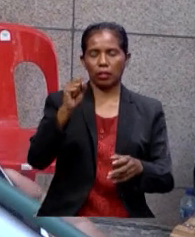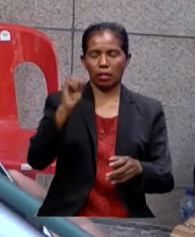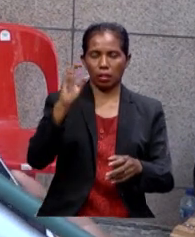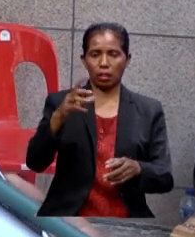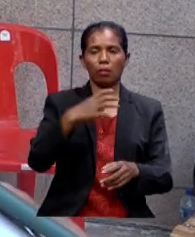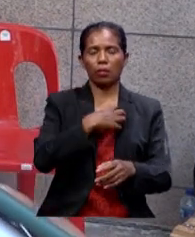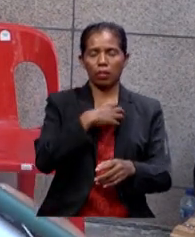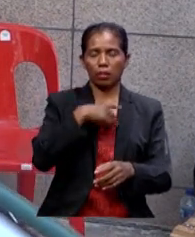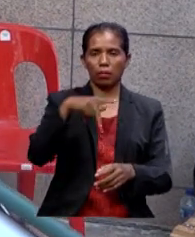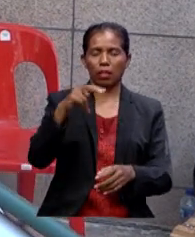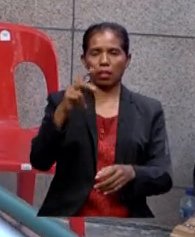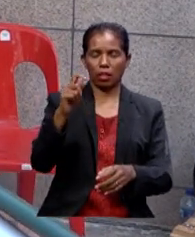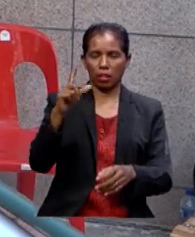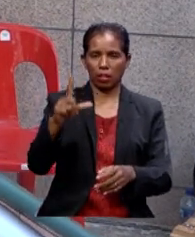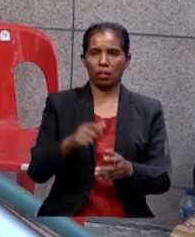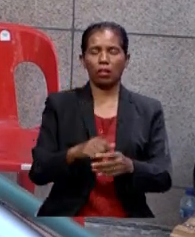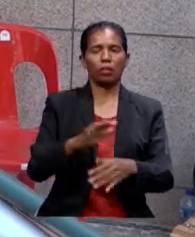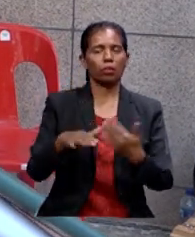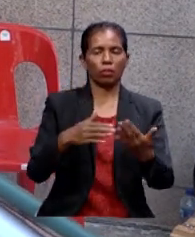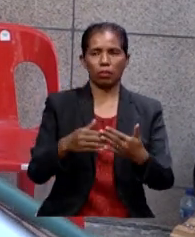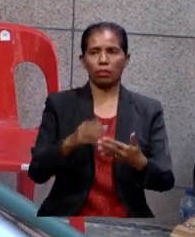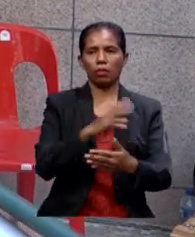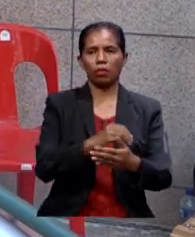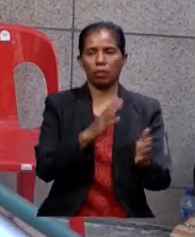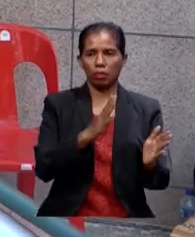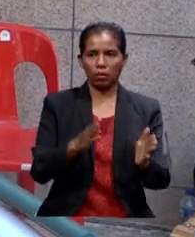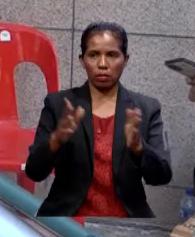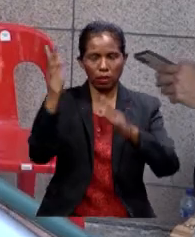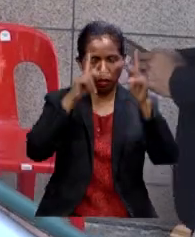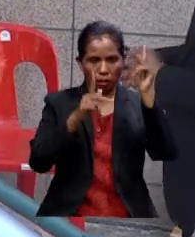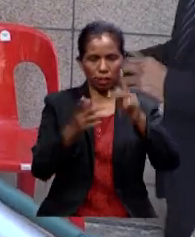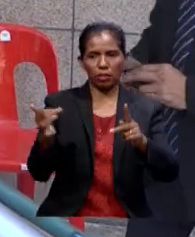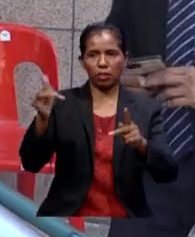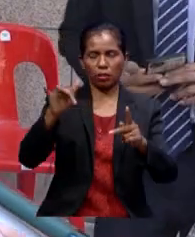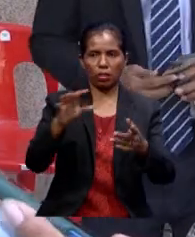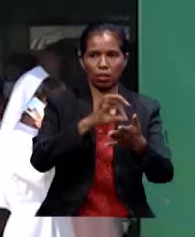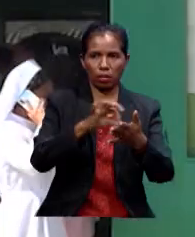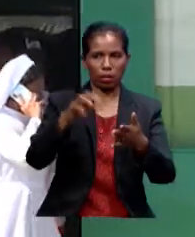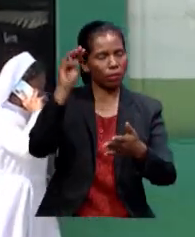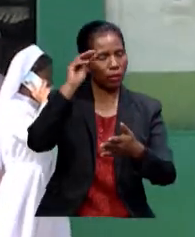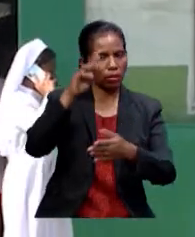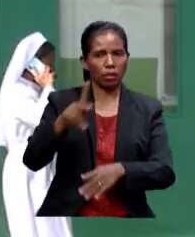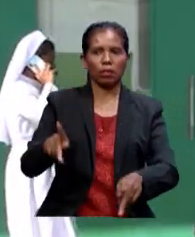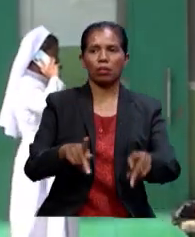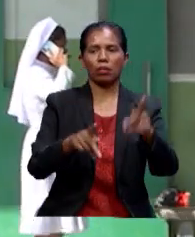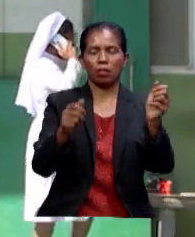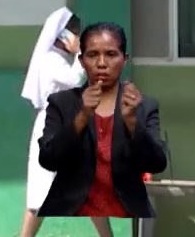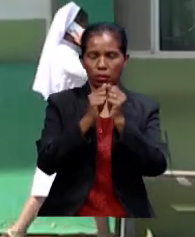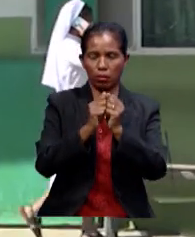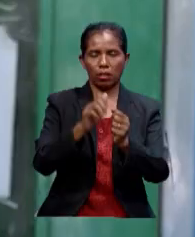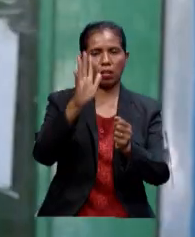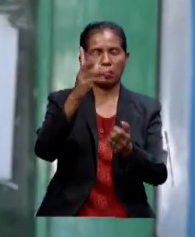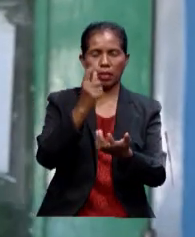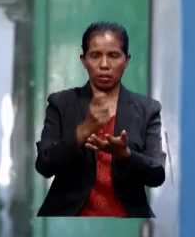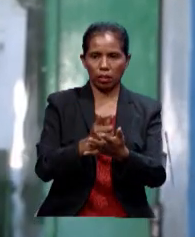hututu colabora. Alfonso Mosse explica, durante né processo caso, sira ne bemak resisto ihe Ministério Público, hamutu krihun lima,